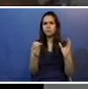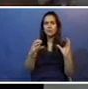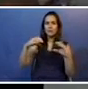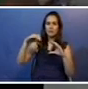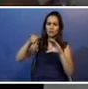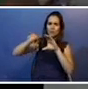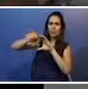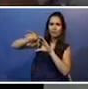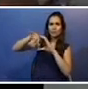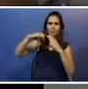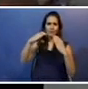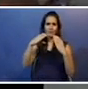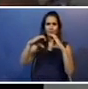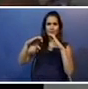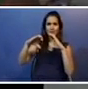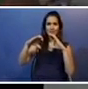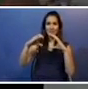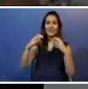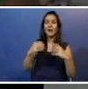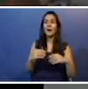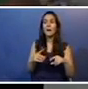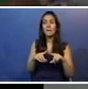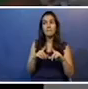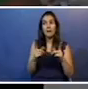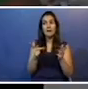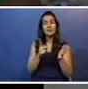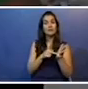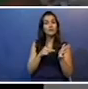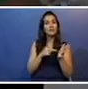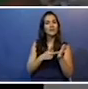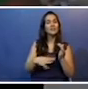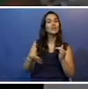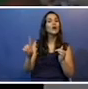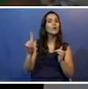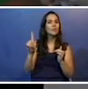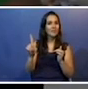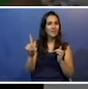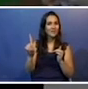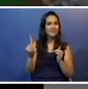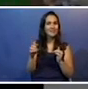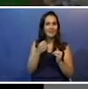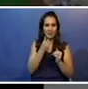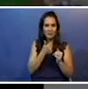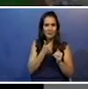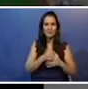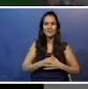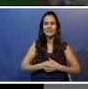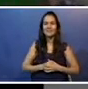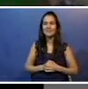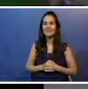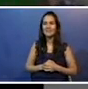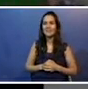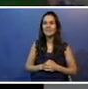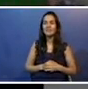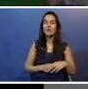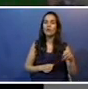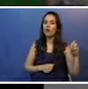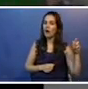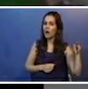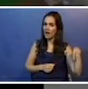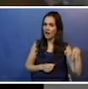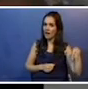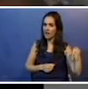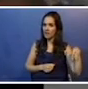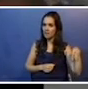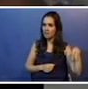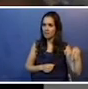C ao contrário. Só que aqui, na verdade, olha, é a letrinha D, tá? Então, nós temos aqui o valor